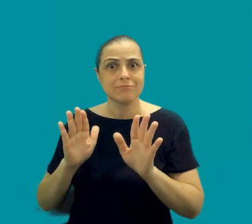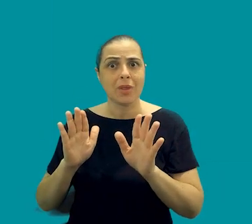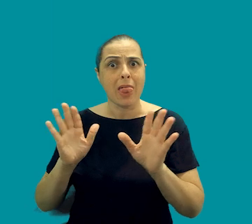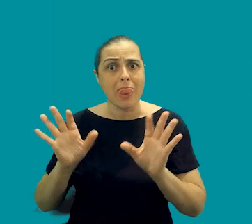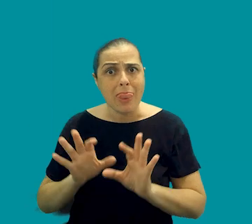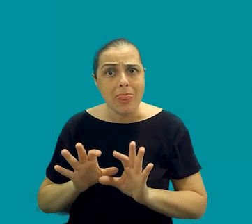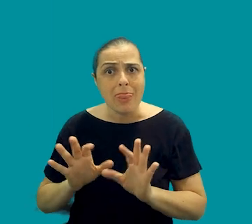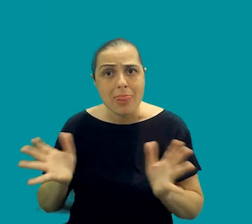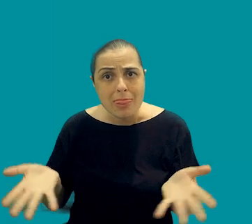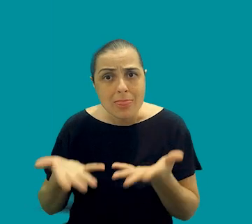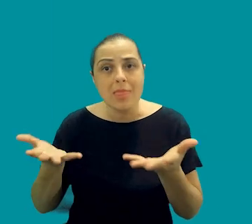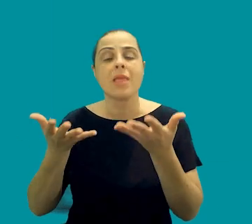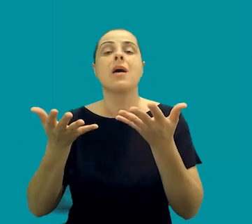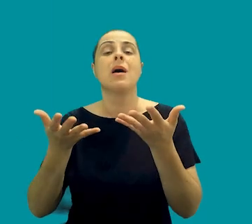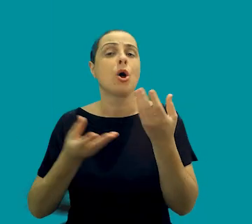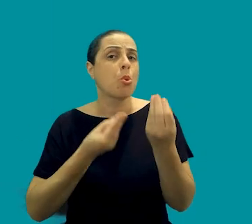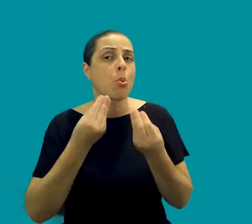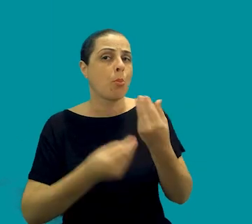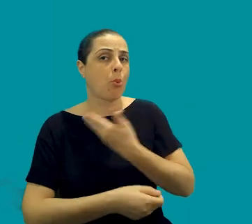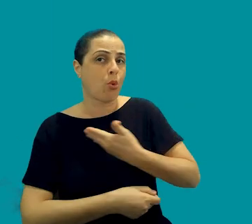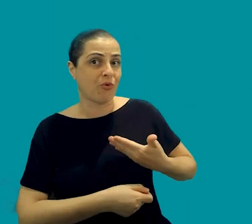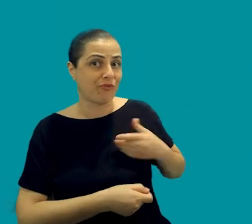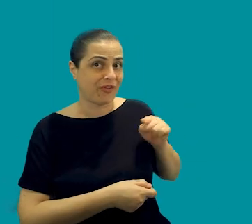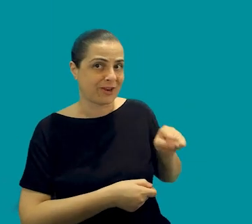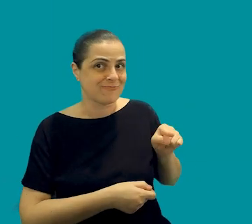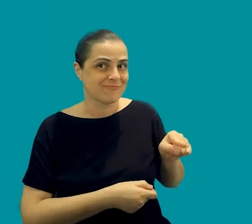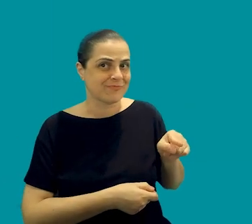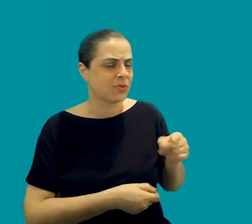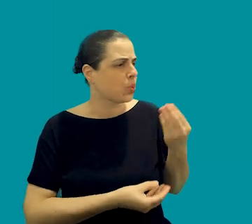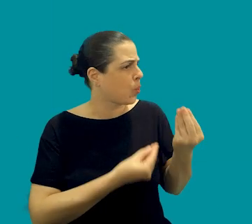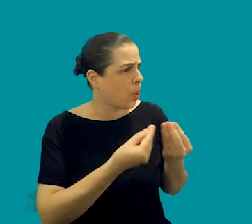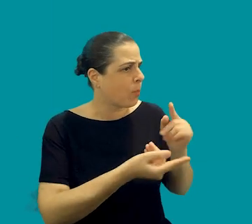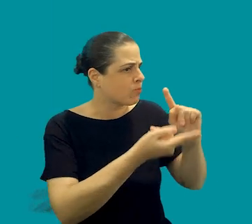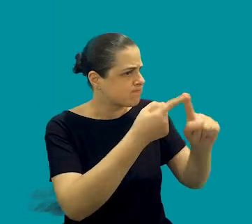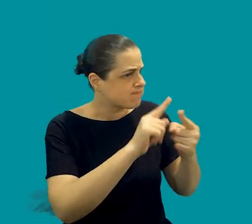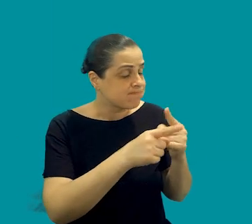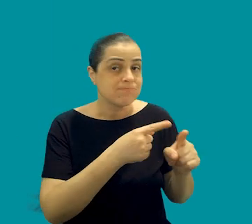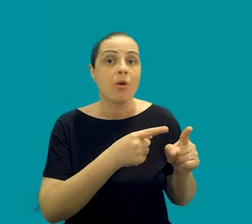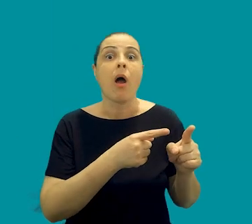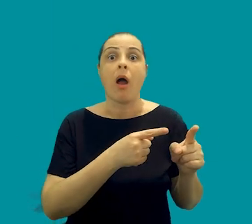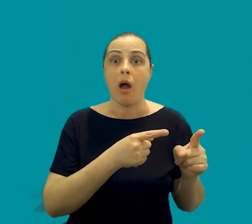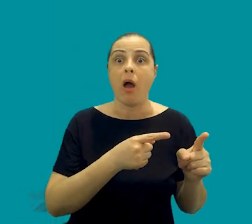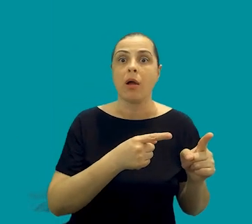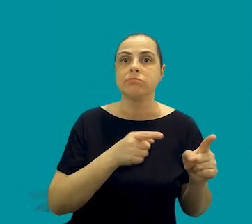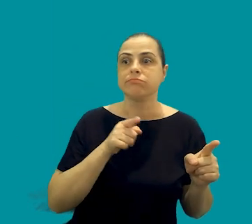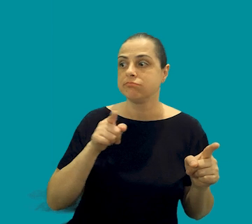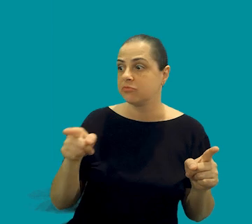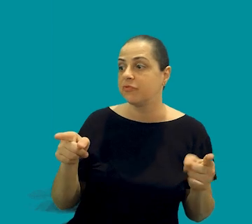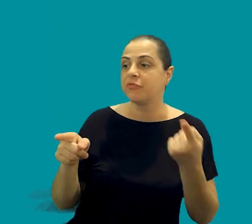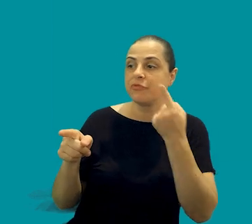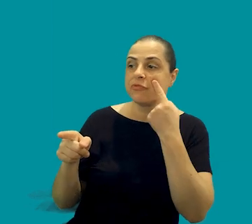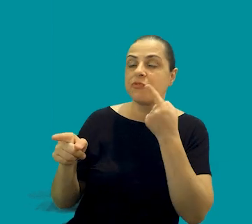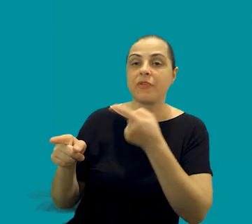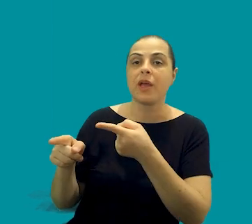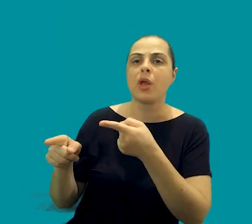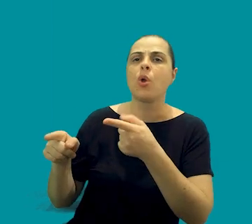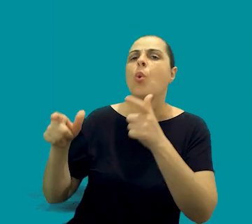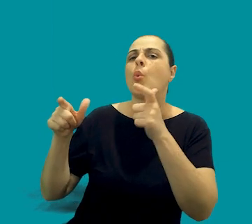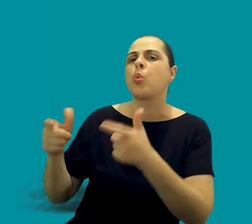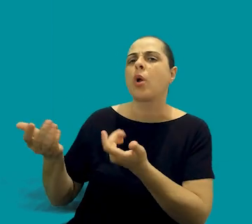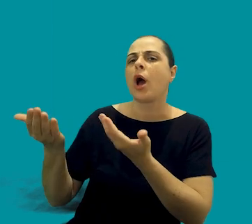jornada formativa. Então, a gente primeiro alinha com o poder público esse formato, depois a gente vai para a instituição desses